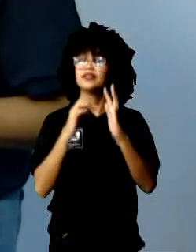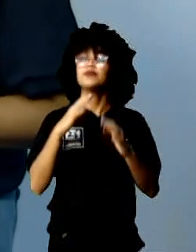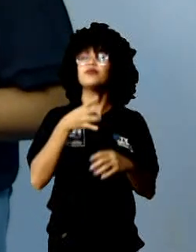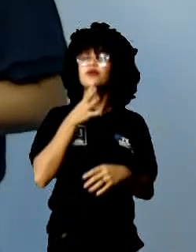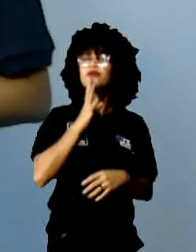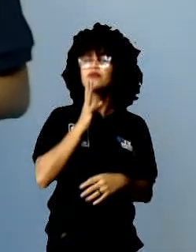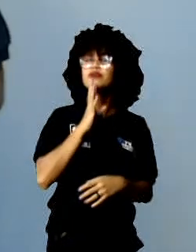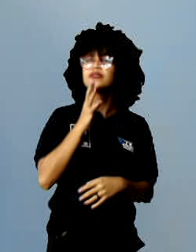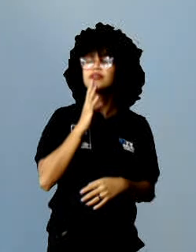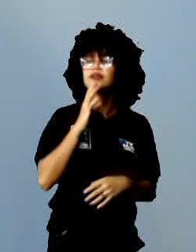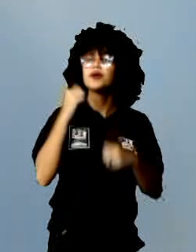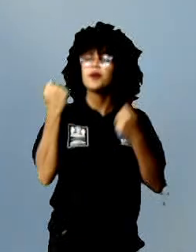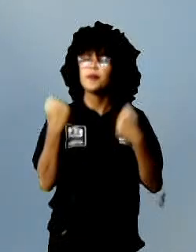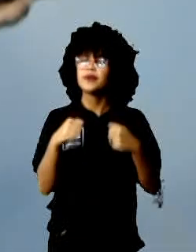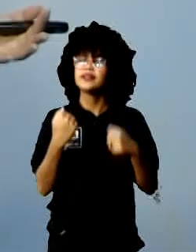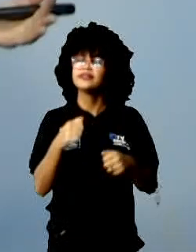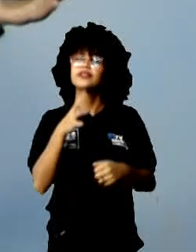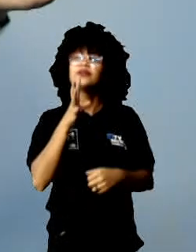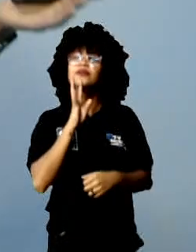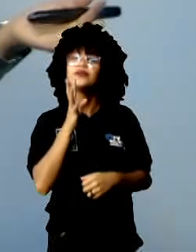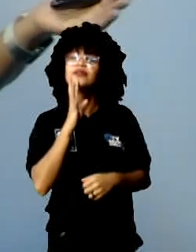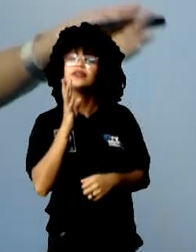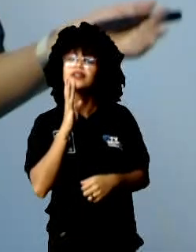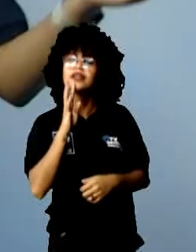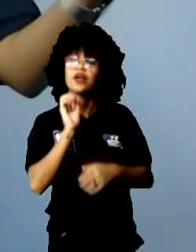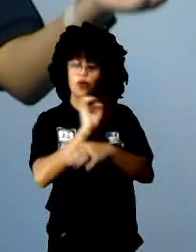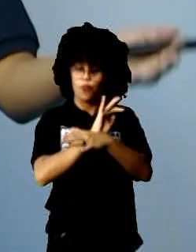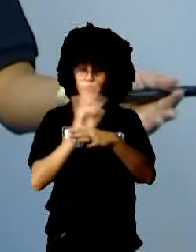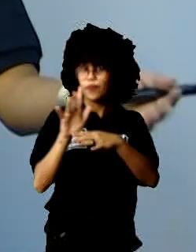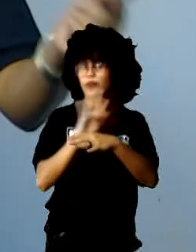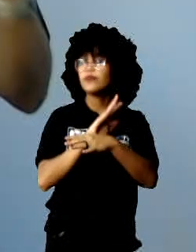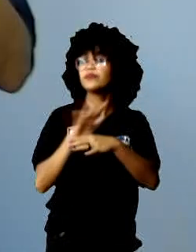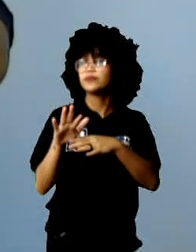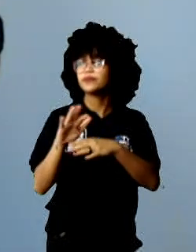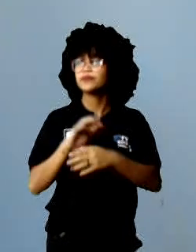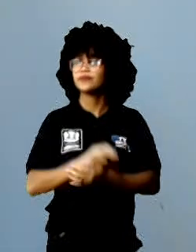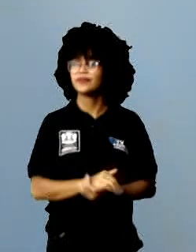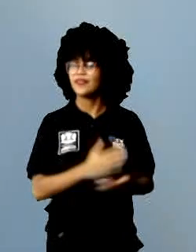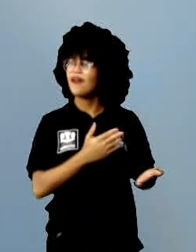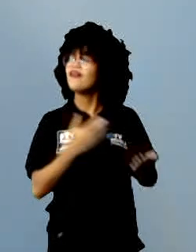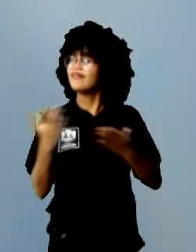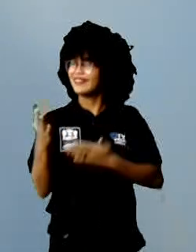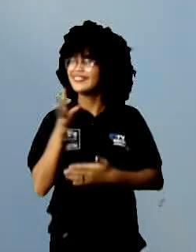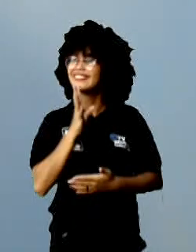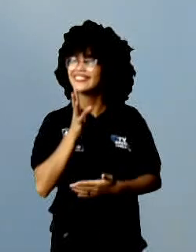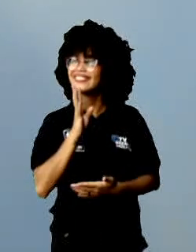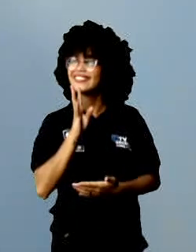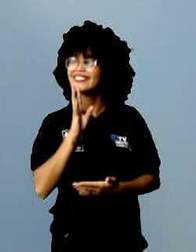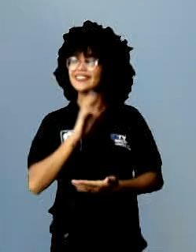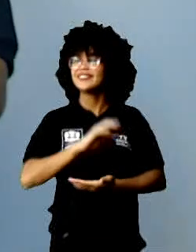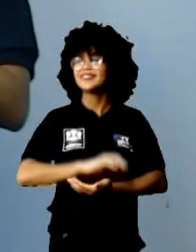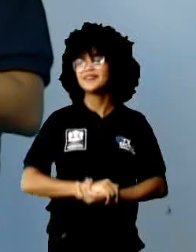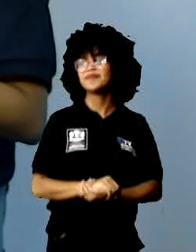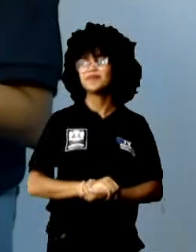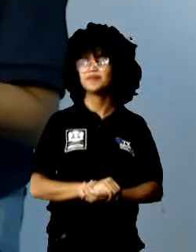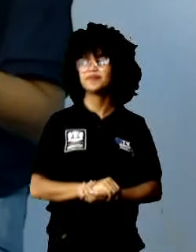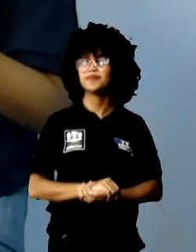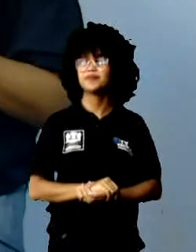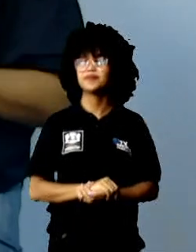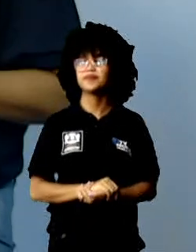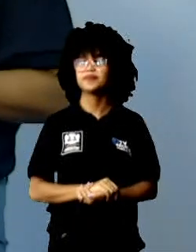para conhecer a gente precisa conhecer o alfabeto vamos conhecer vamos lá vem